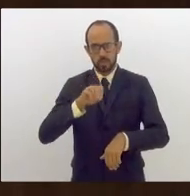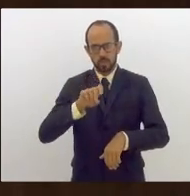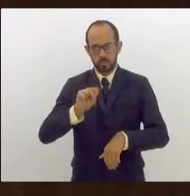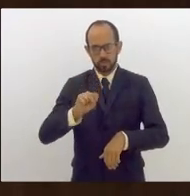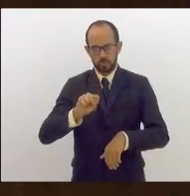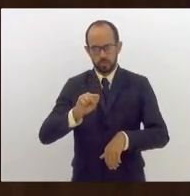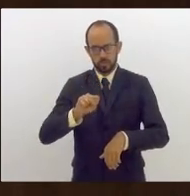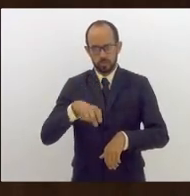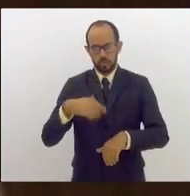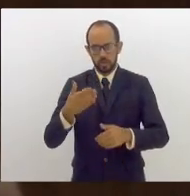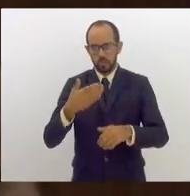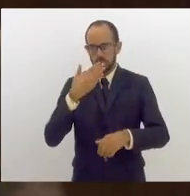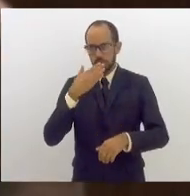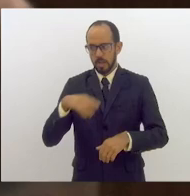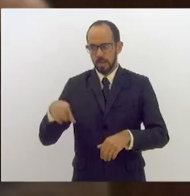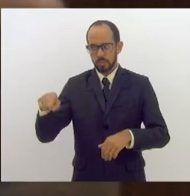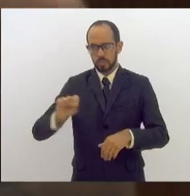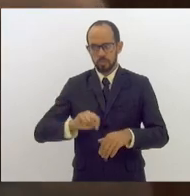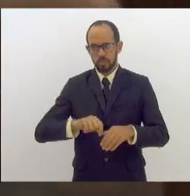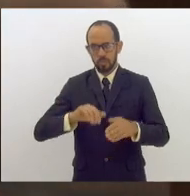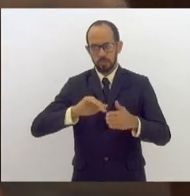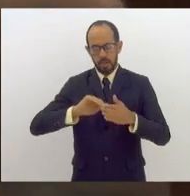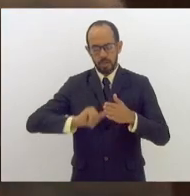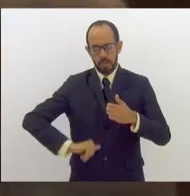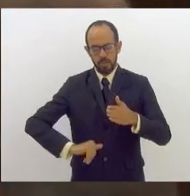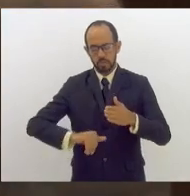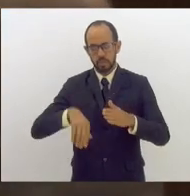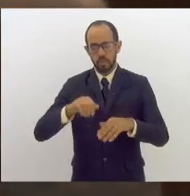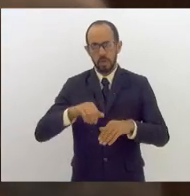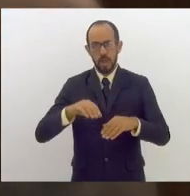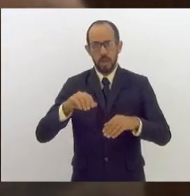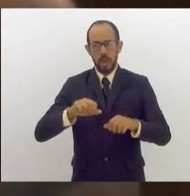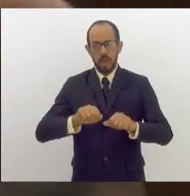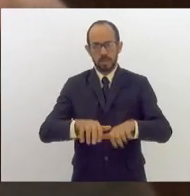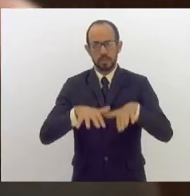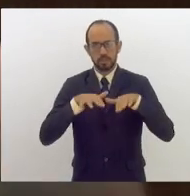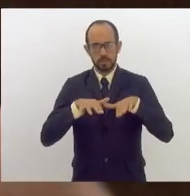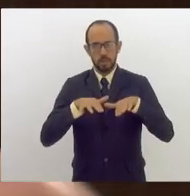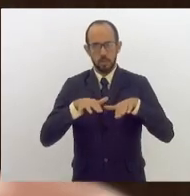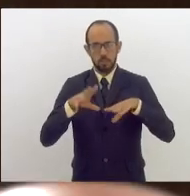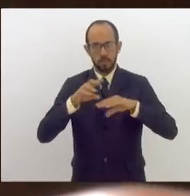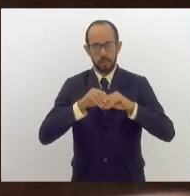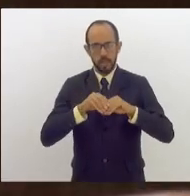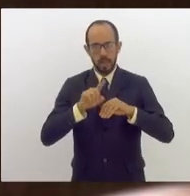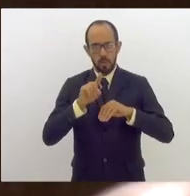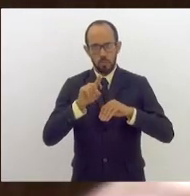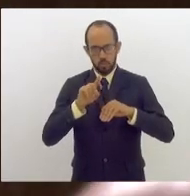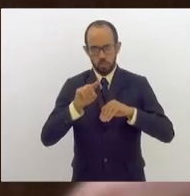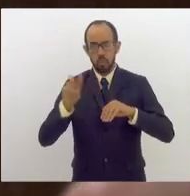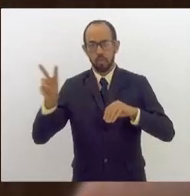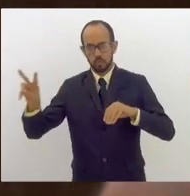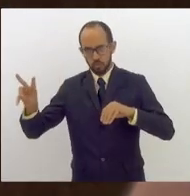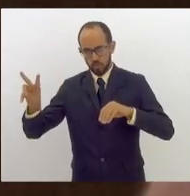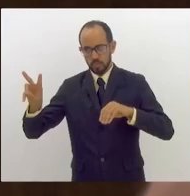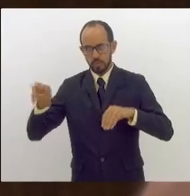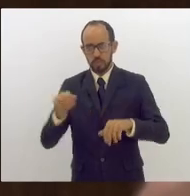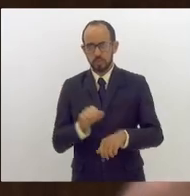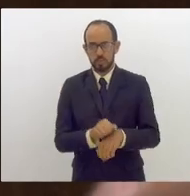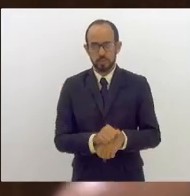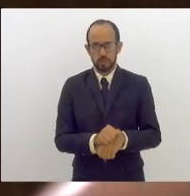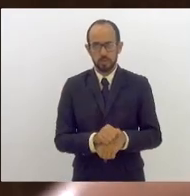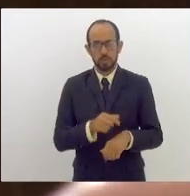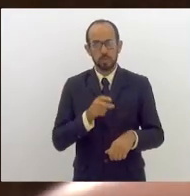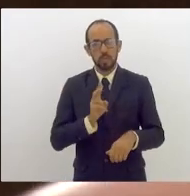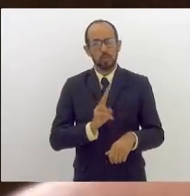de vossa excelência para exclusão das sessões extraordinárias 1 e 2 reafirmando que o PL